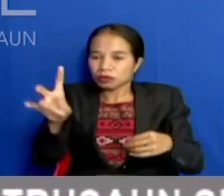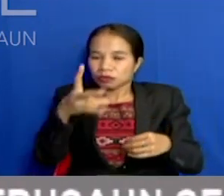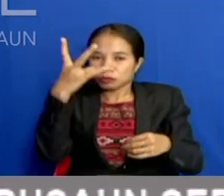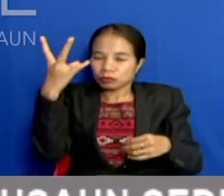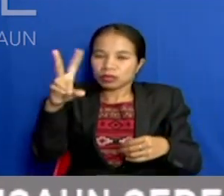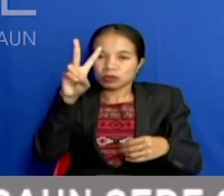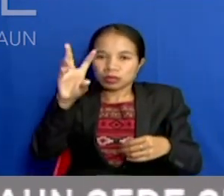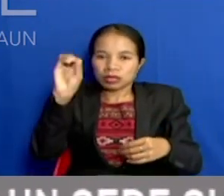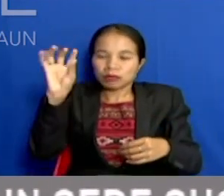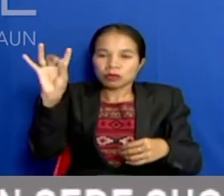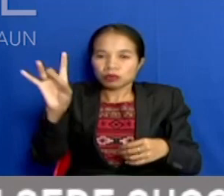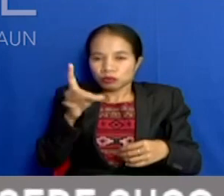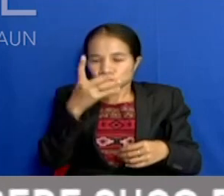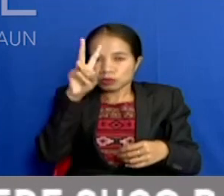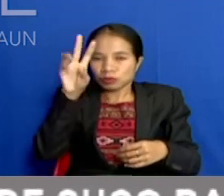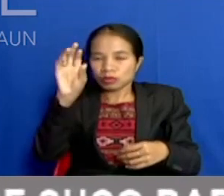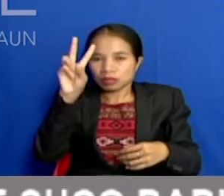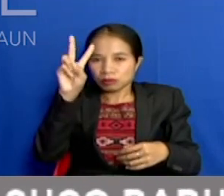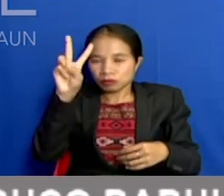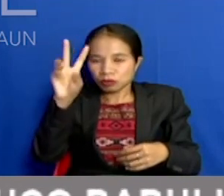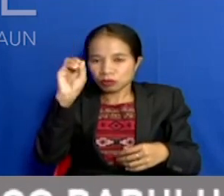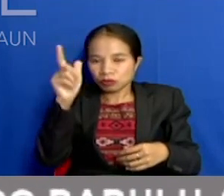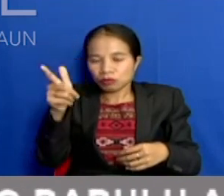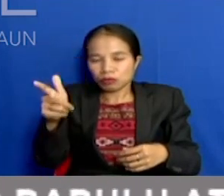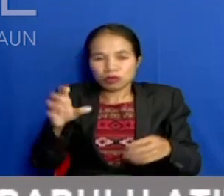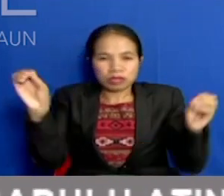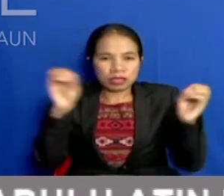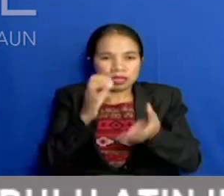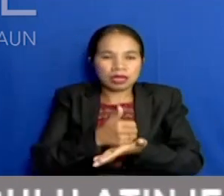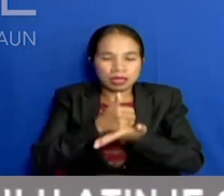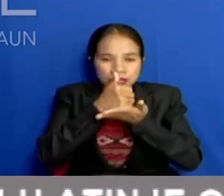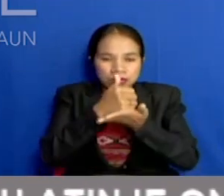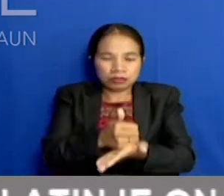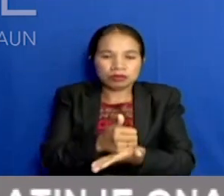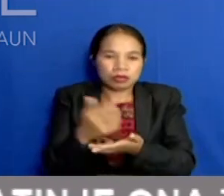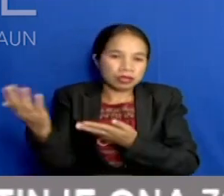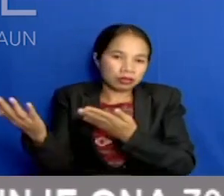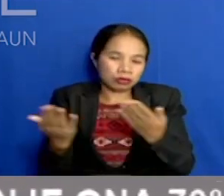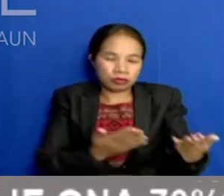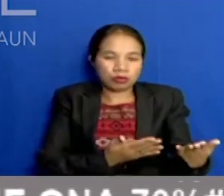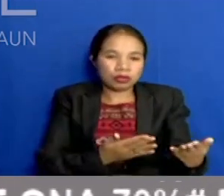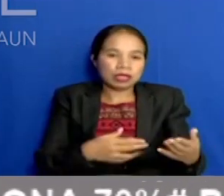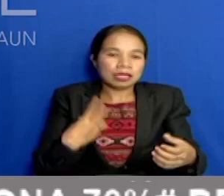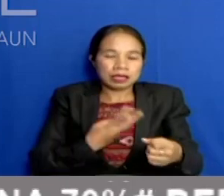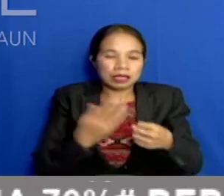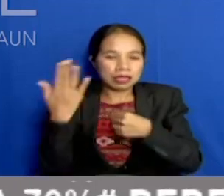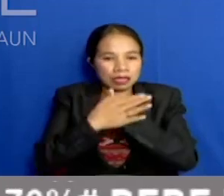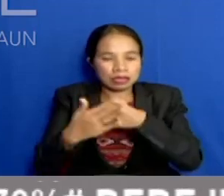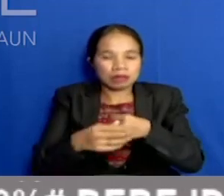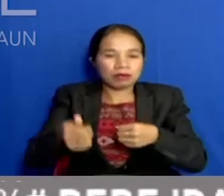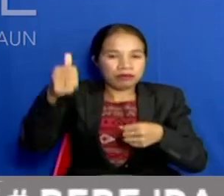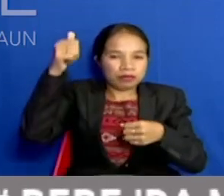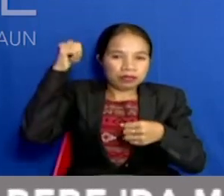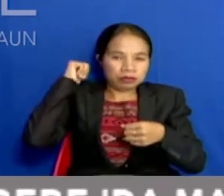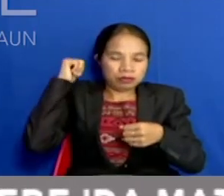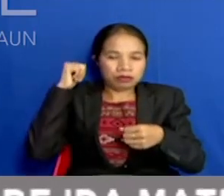2018, 2020, nela ajuda. Pelo contrário, eu tenho a nação para falar com o que tinha rito. Então, eu não